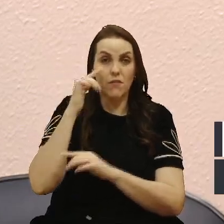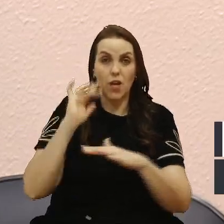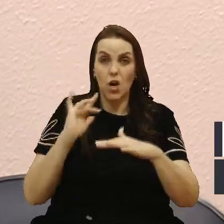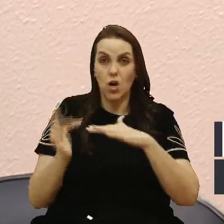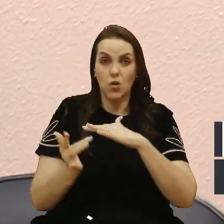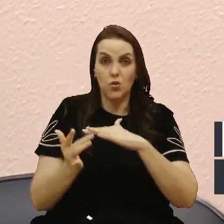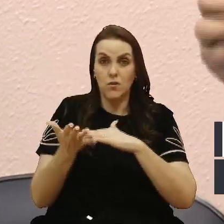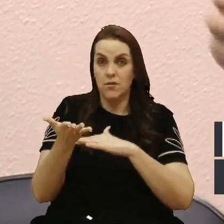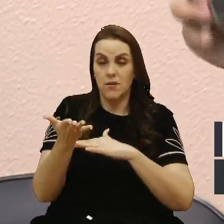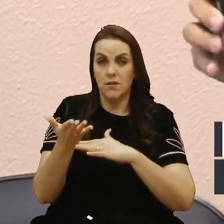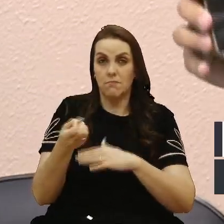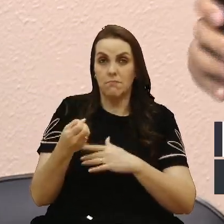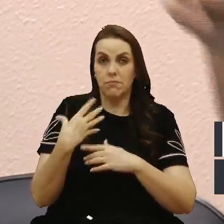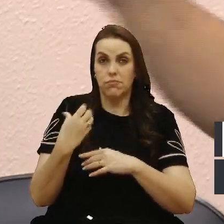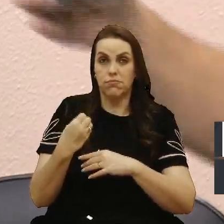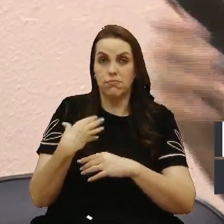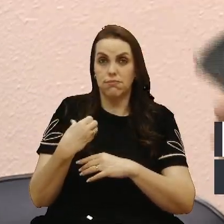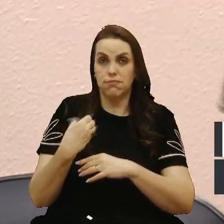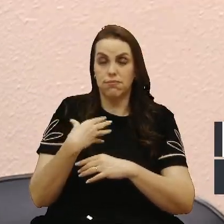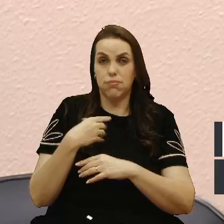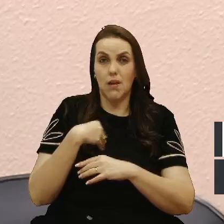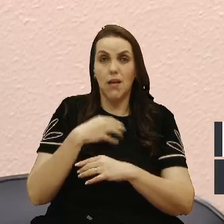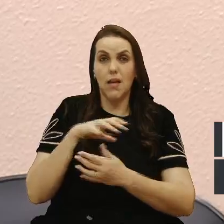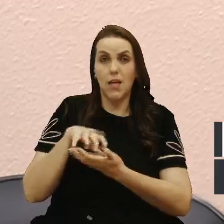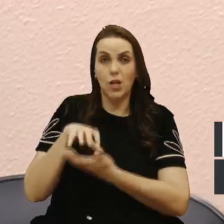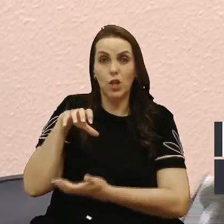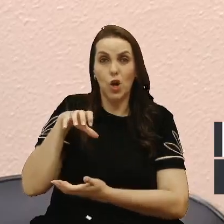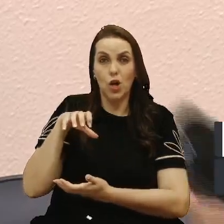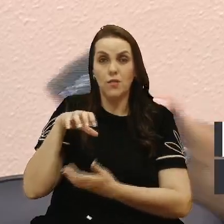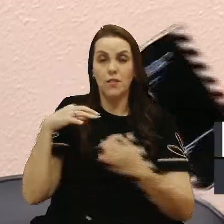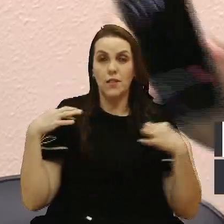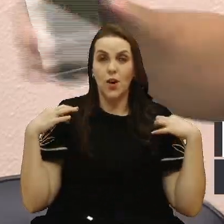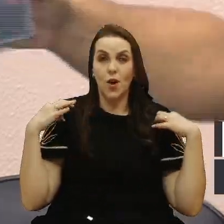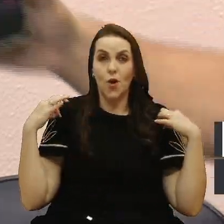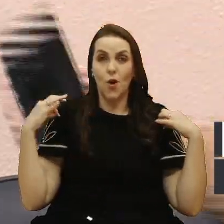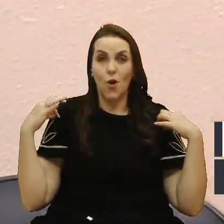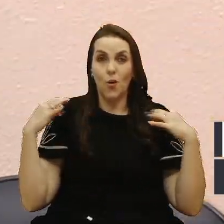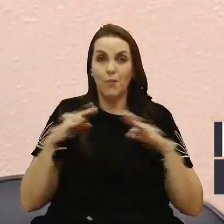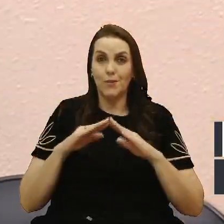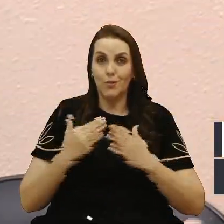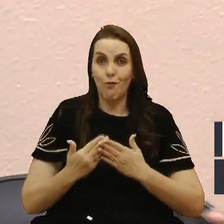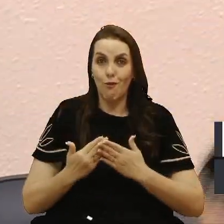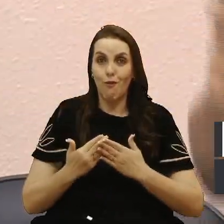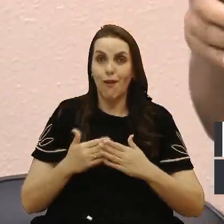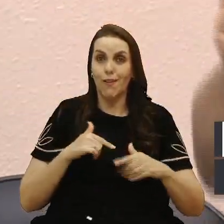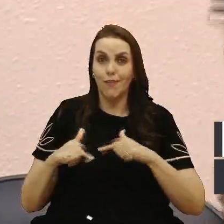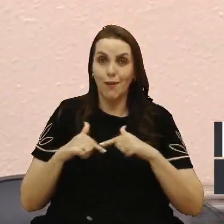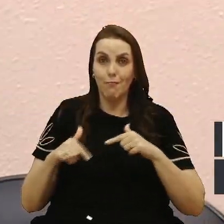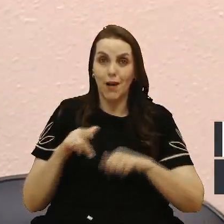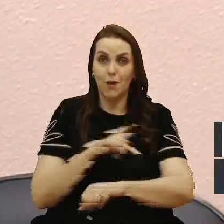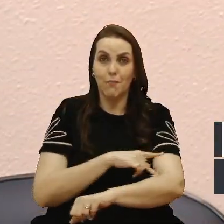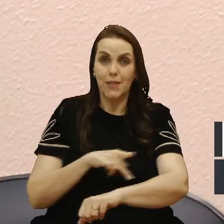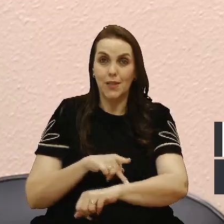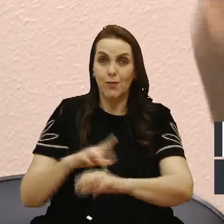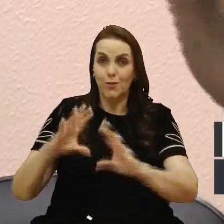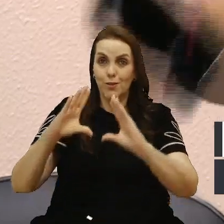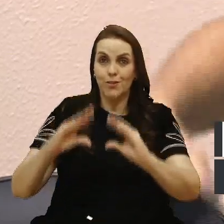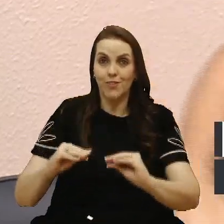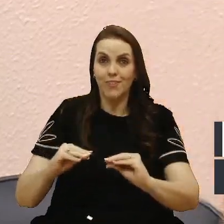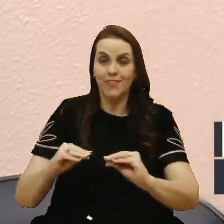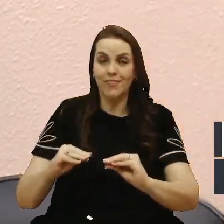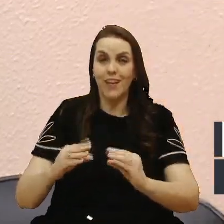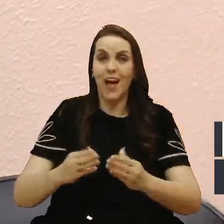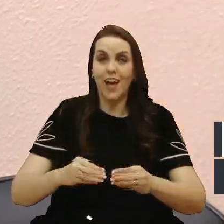sociais pessoas, até idosas, com uniforme escolar, fazendo trabalhos pedagógicos à noite, por exemplo, comendo